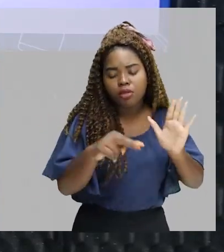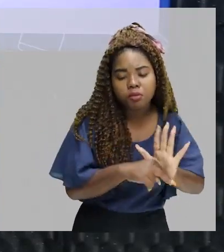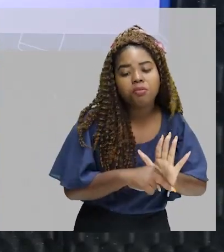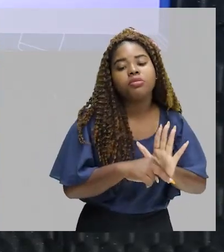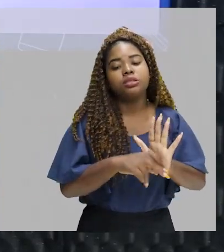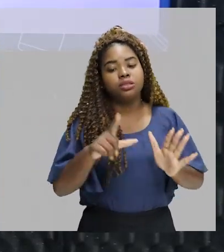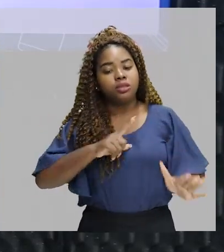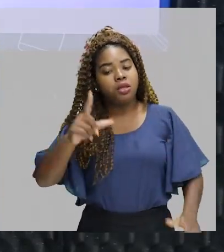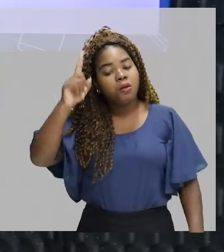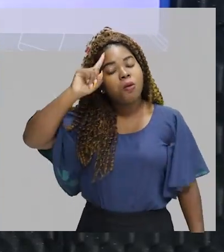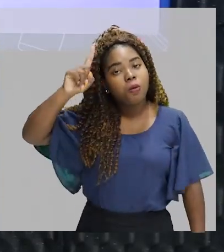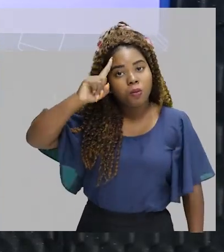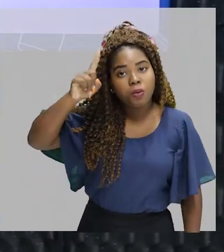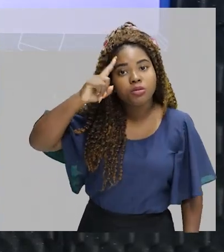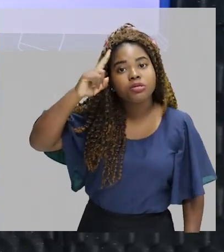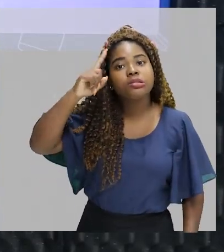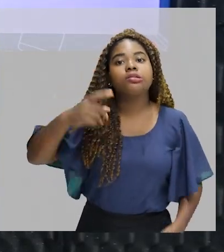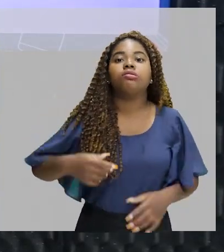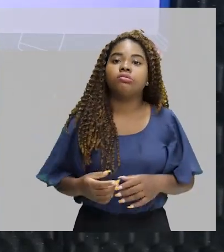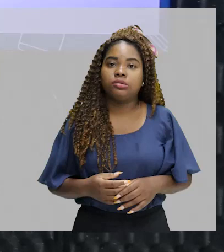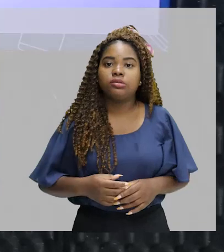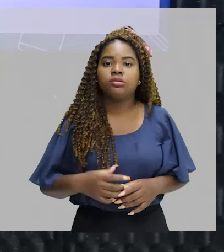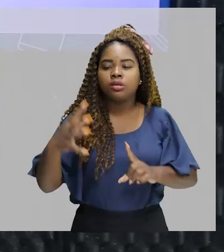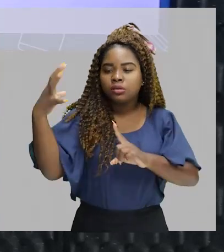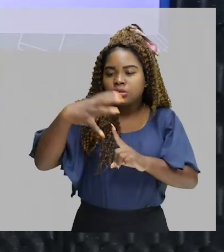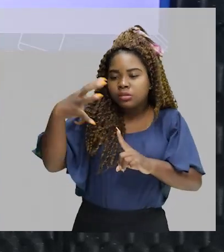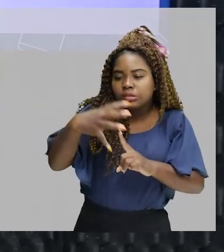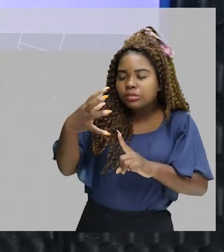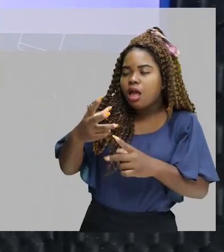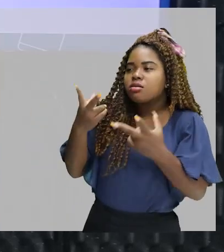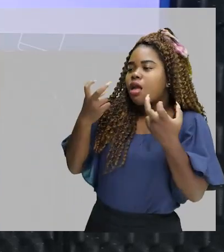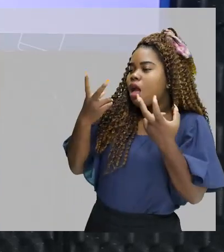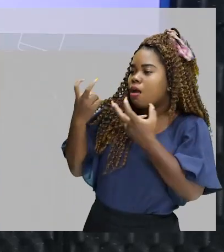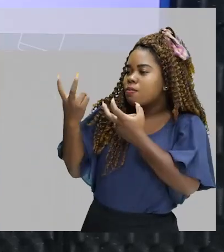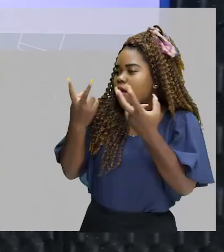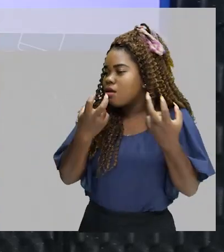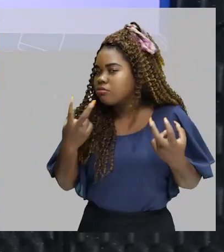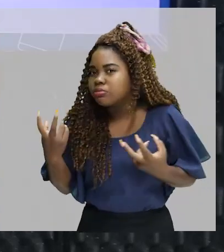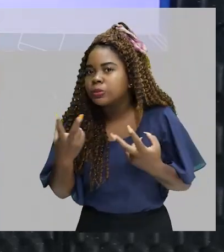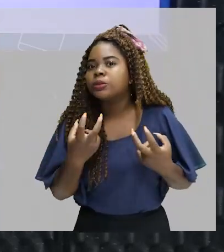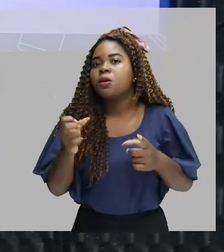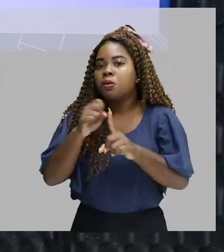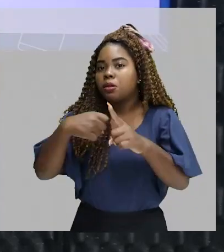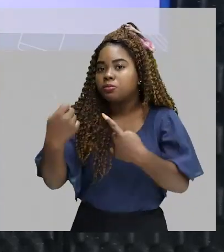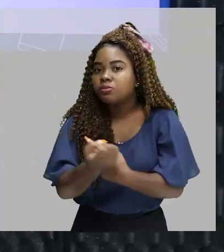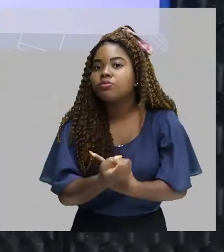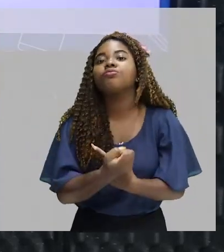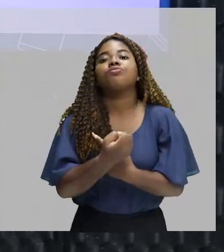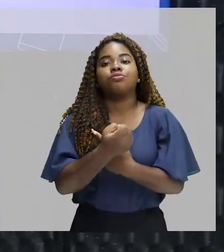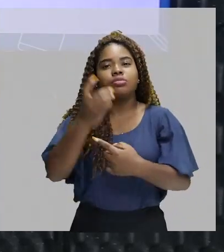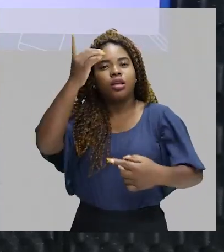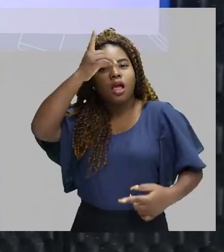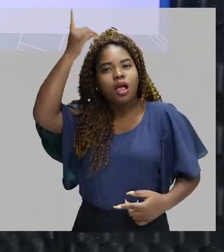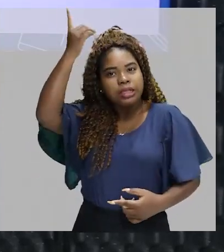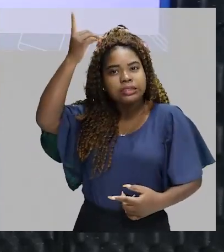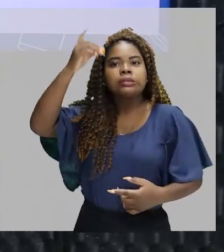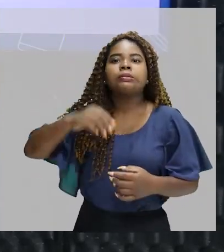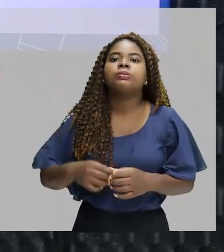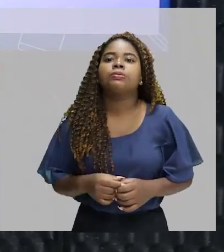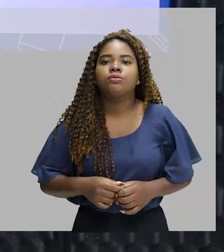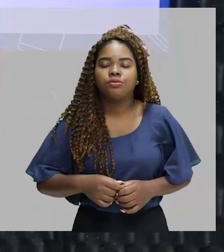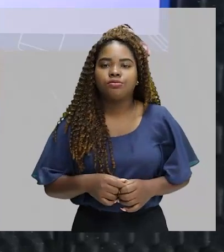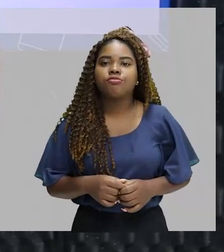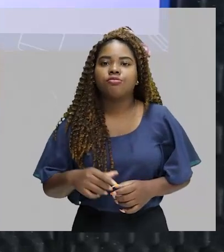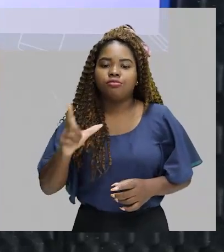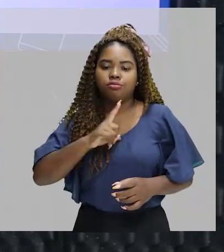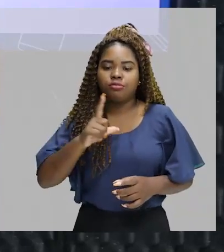no seu dia a dia, influenciadas por essa perspectiva, por essa pré-concepção, por essa ideia de que